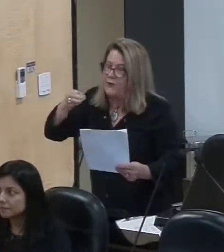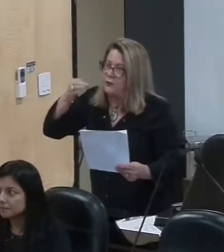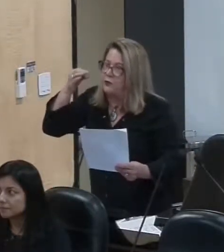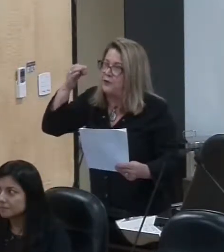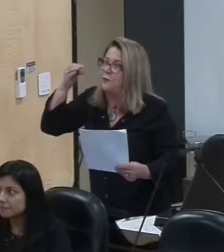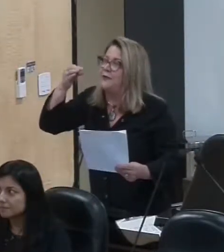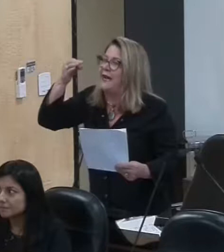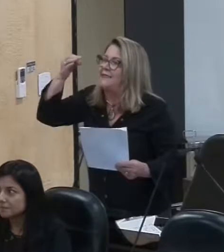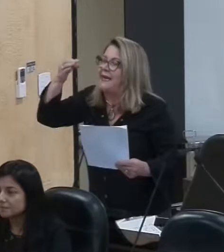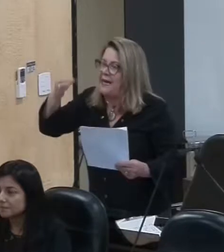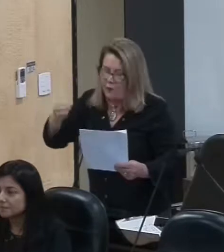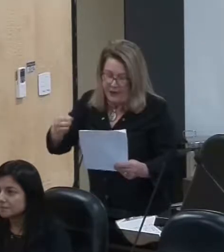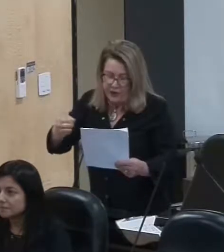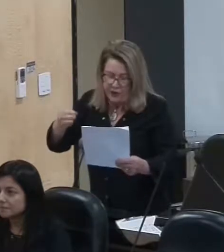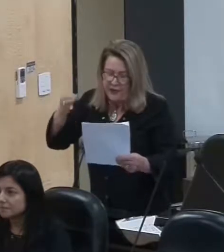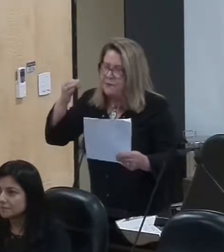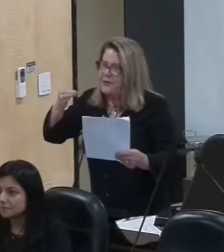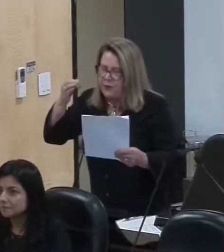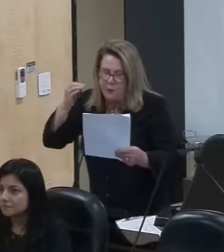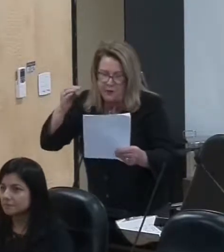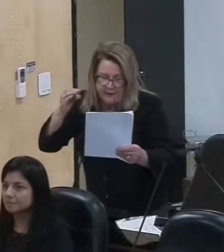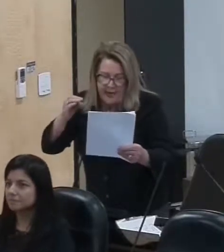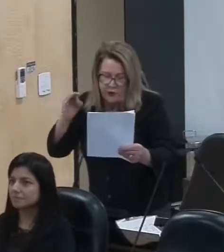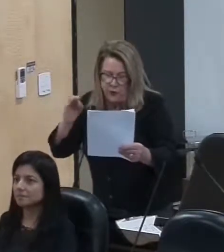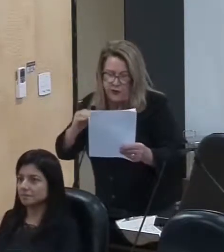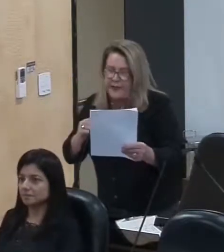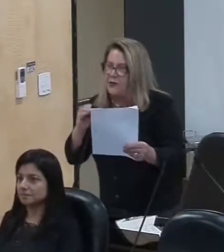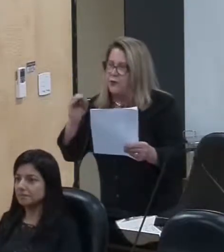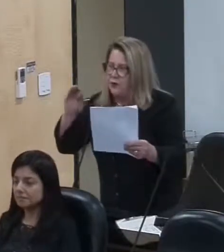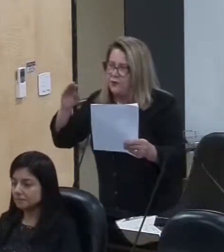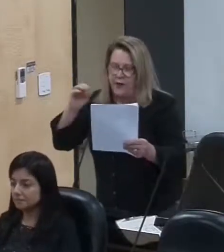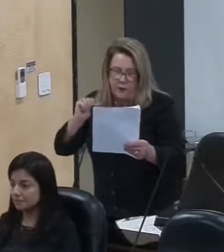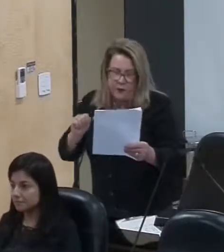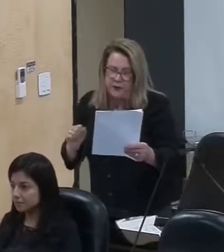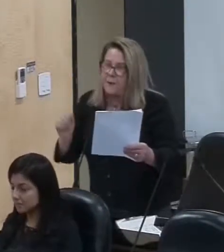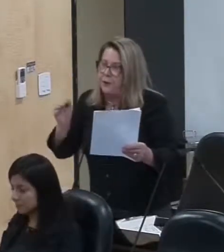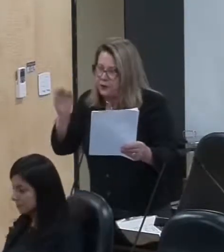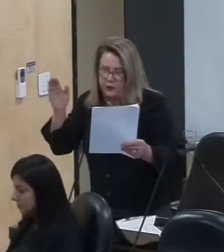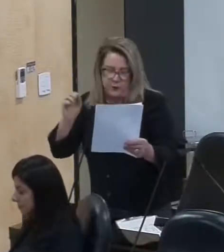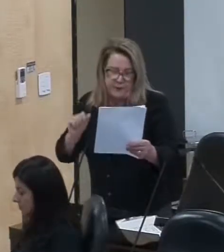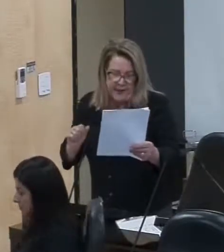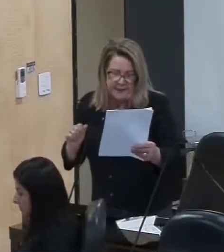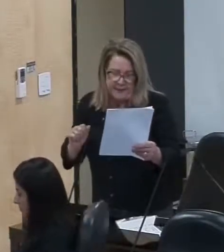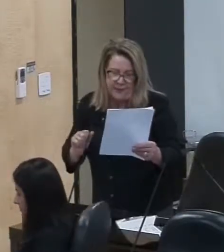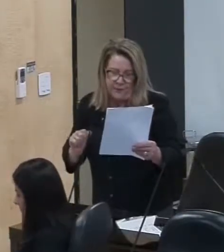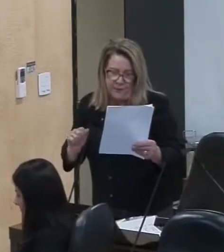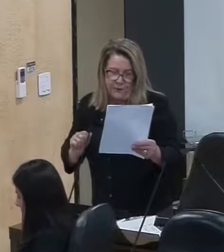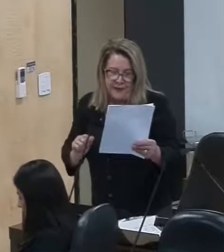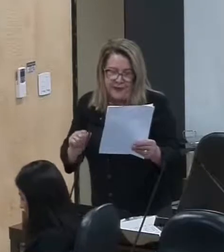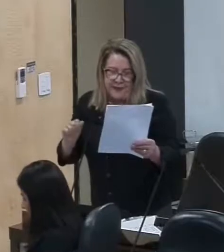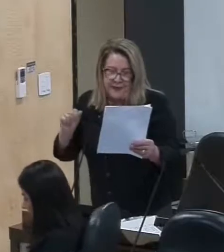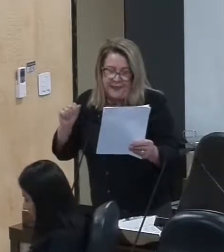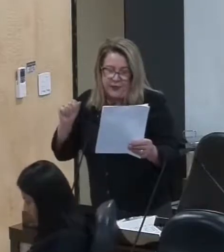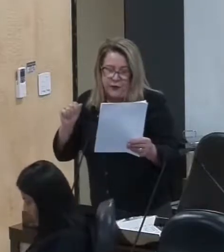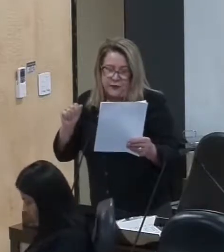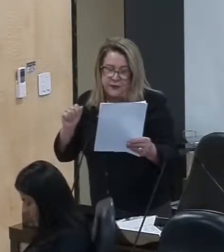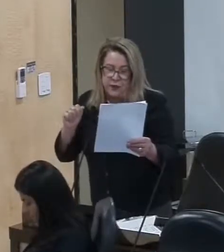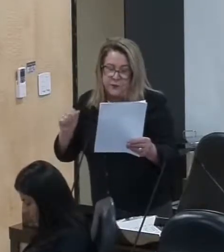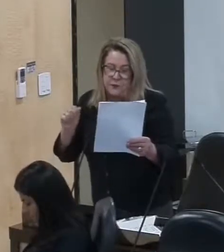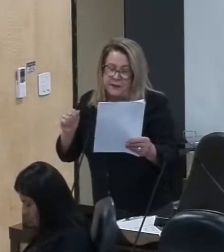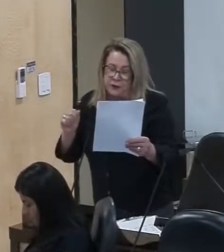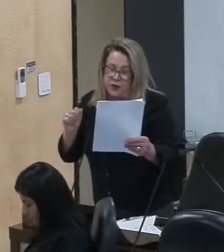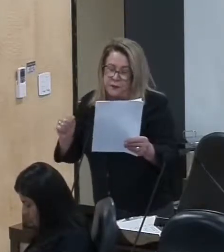ajuste foi feito em 2010 realmente. Mas vamos mostrar aqui um pouquinho, falar um pouquinho depois de 2010, então.